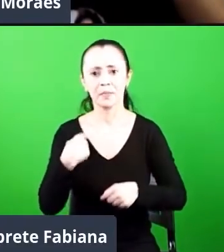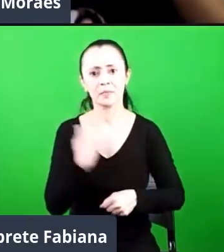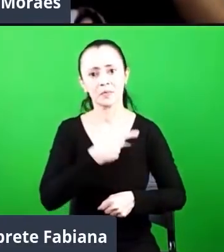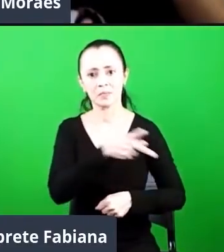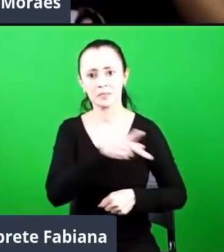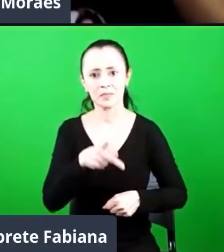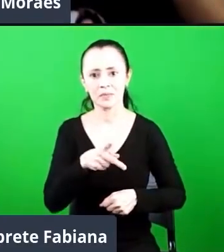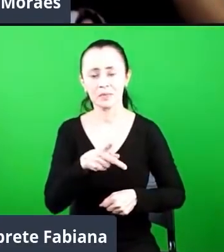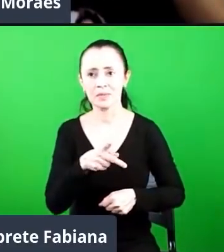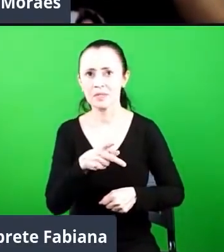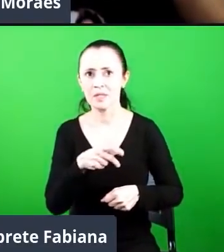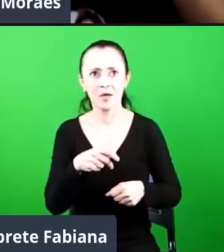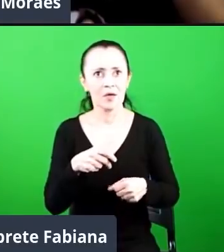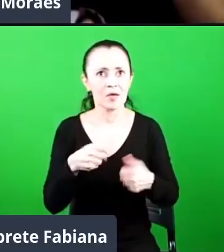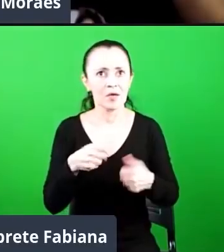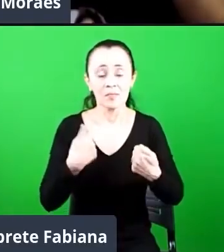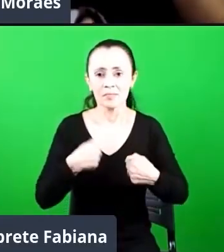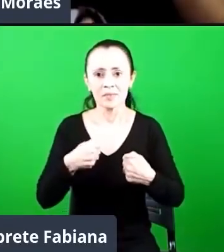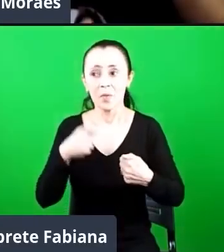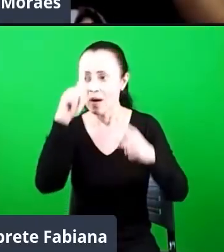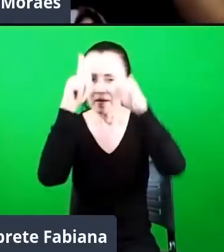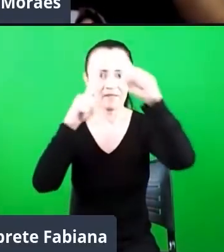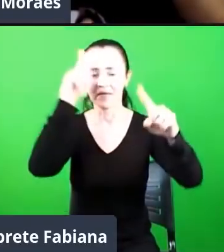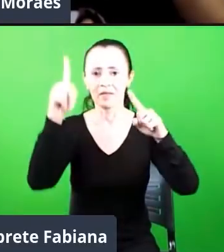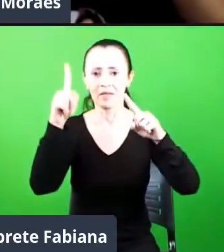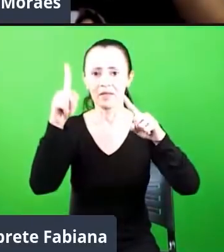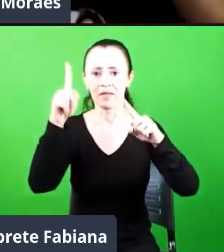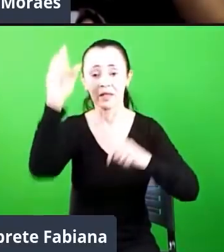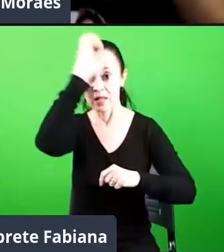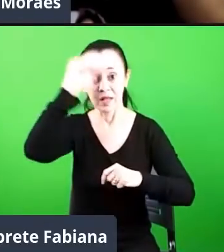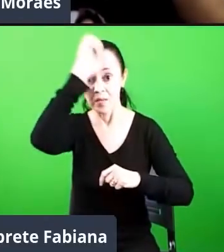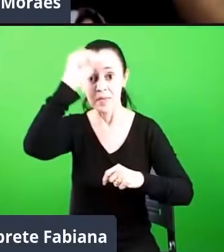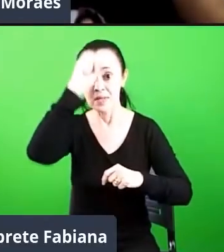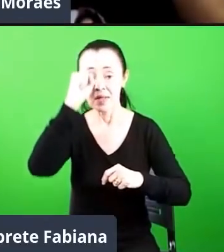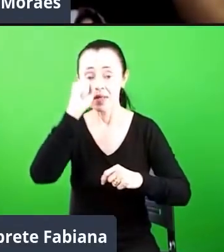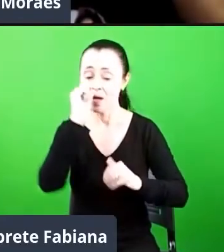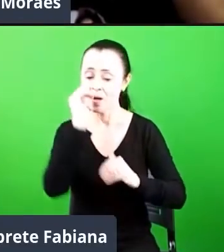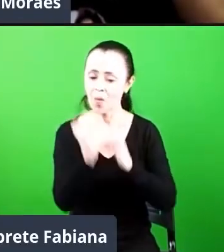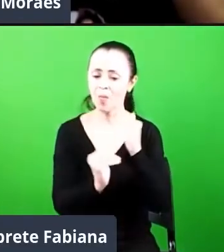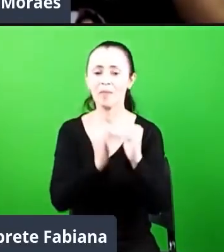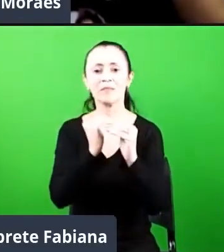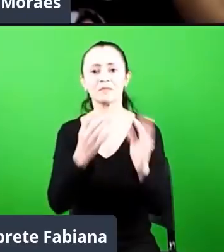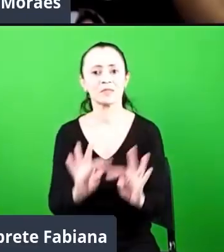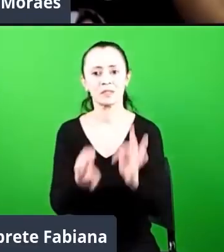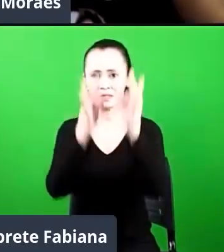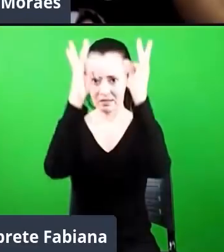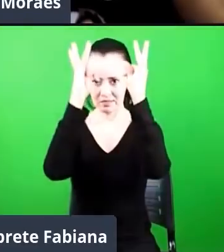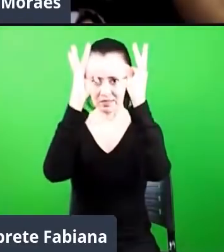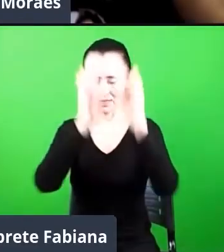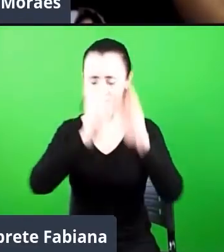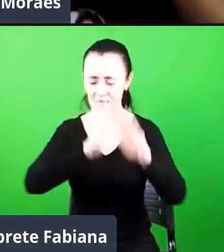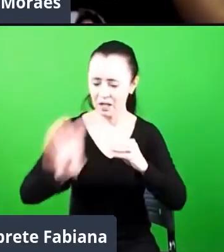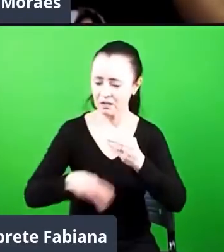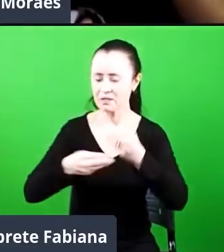reinventar, nos digitalizar, aprendendo a lidar ainda mais com o avanço das novas tecnologias e inserindo-as